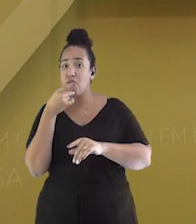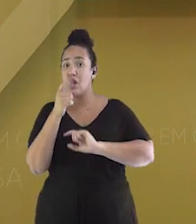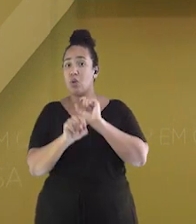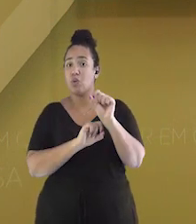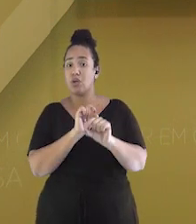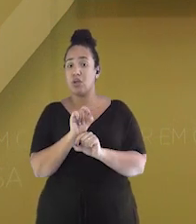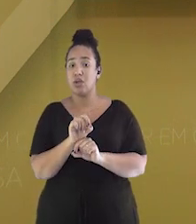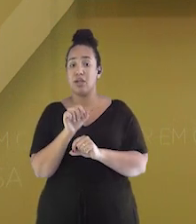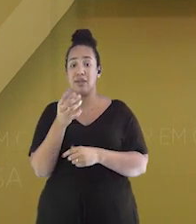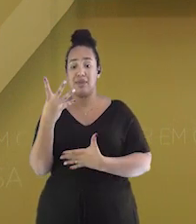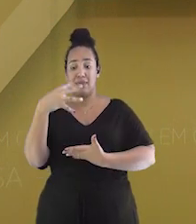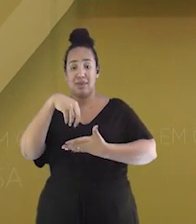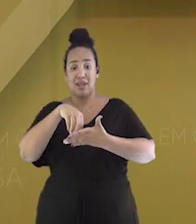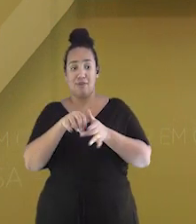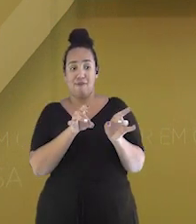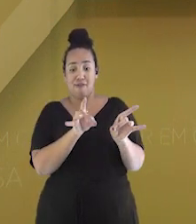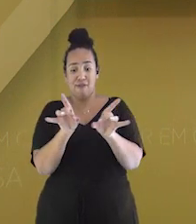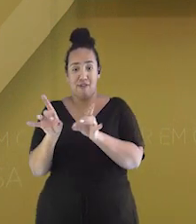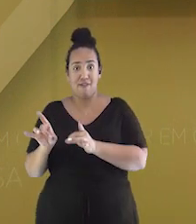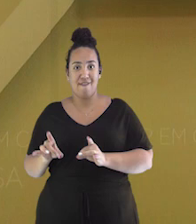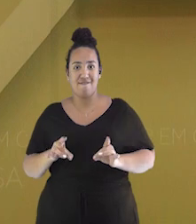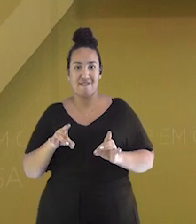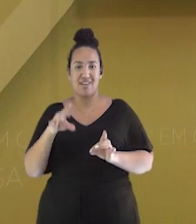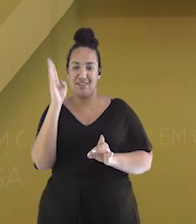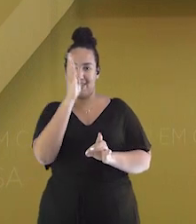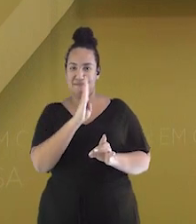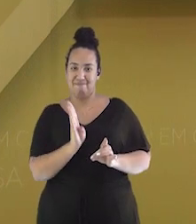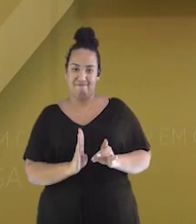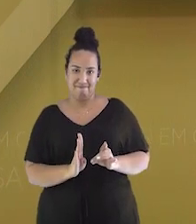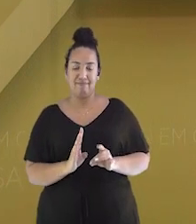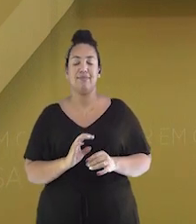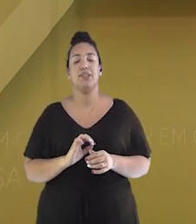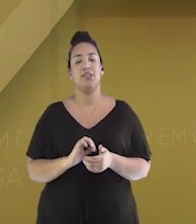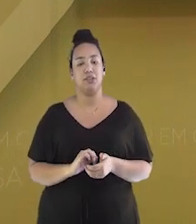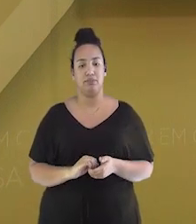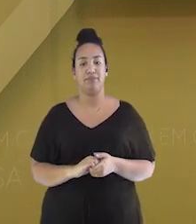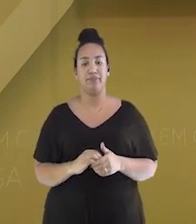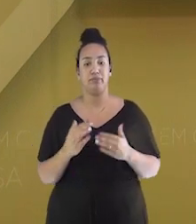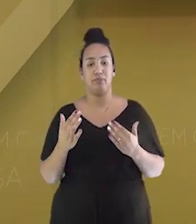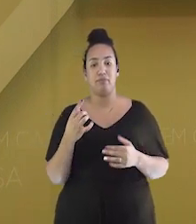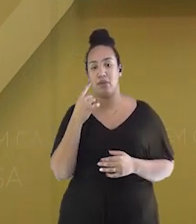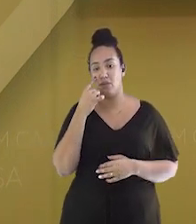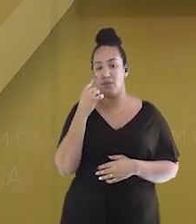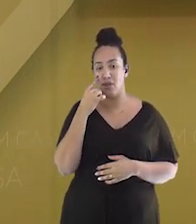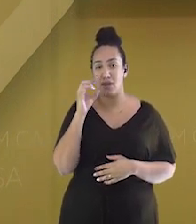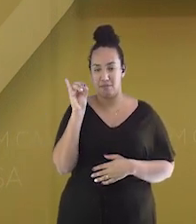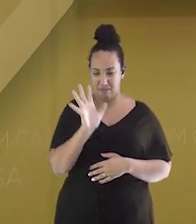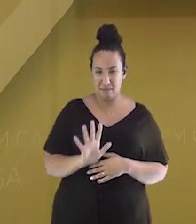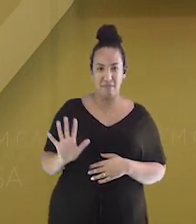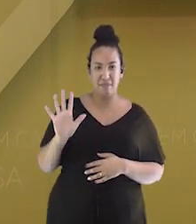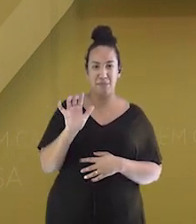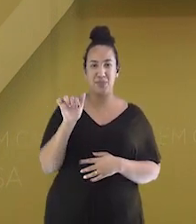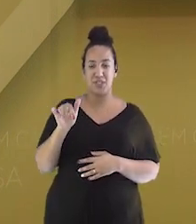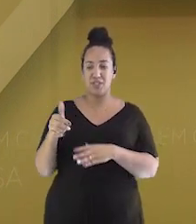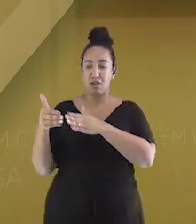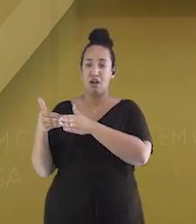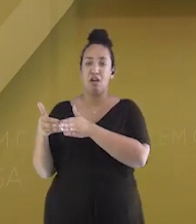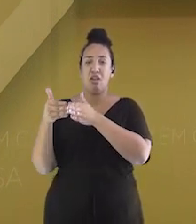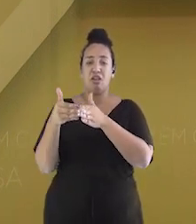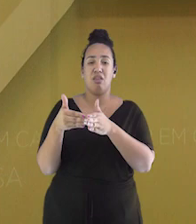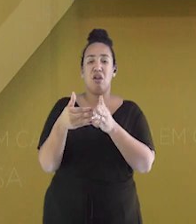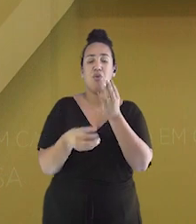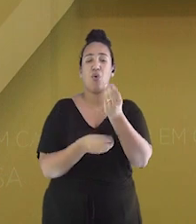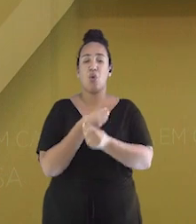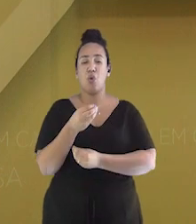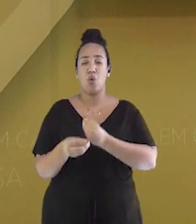escravos interno aqui no nosso país. Então, o que nós podemos ver, como esses negros, como esses escravos, eram